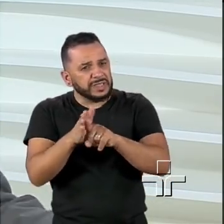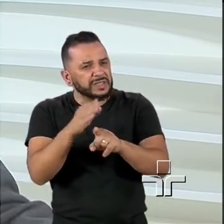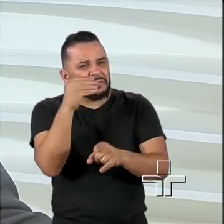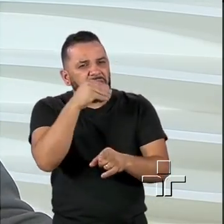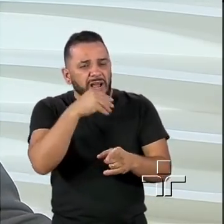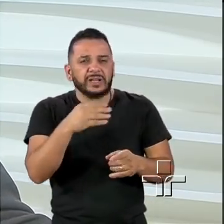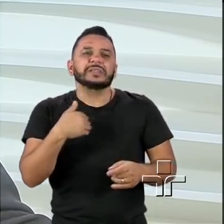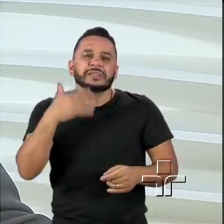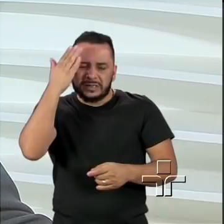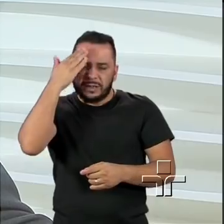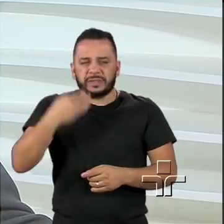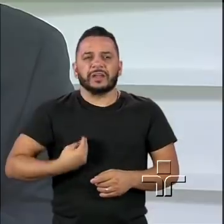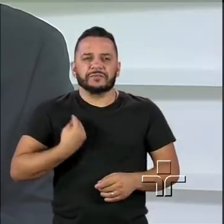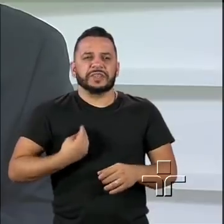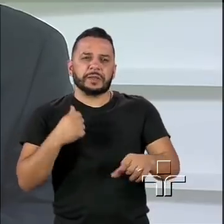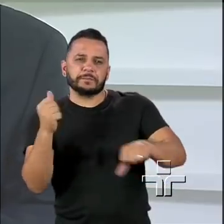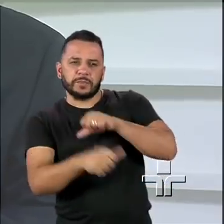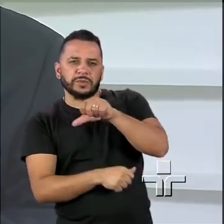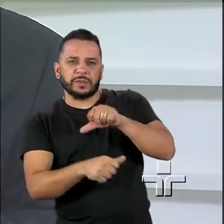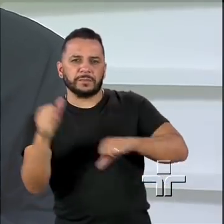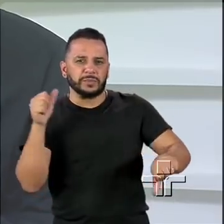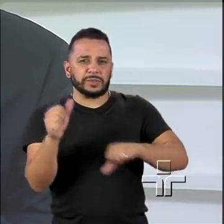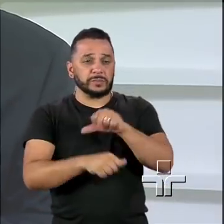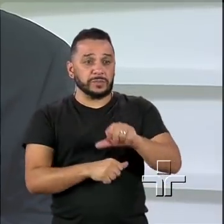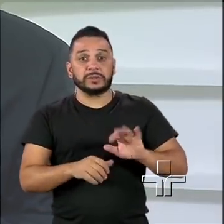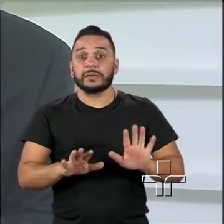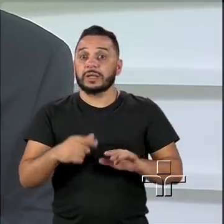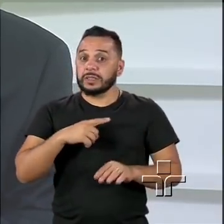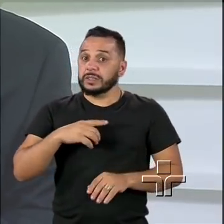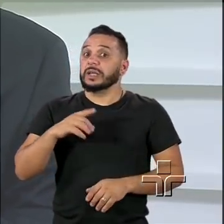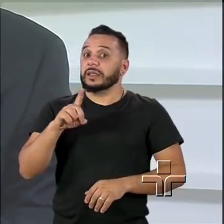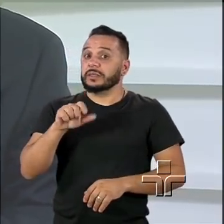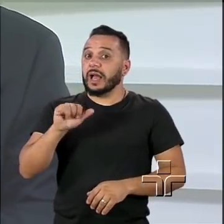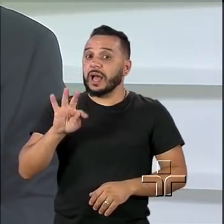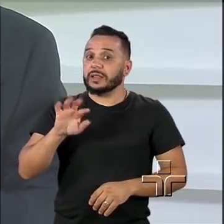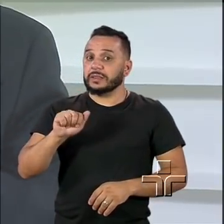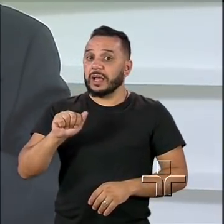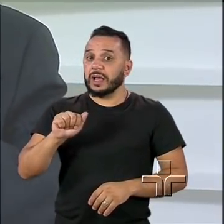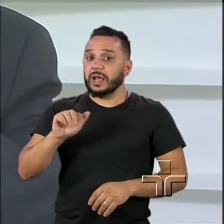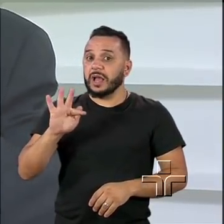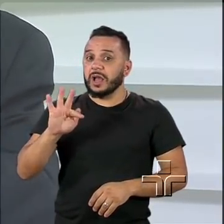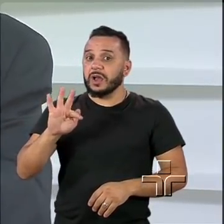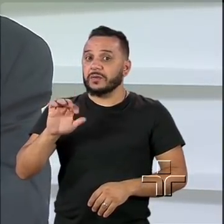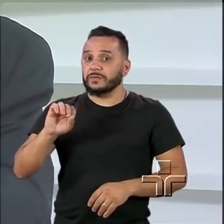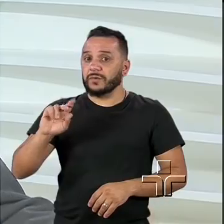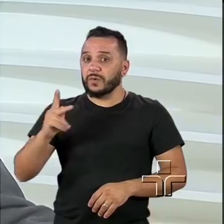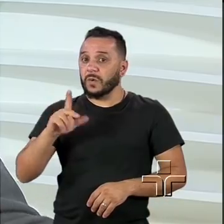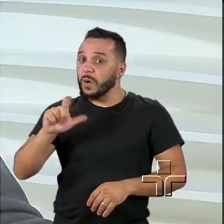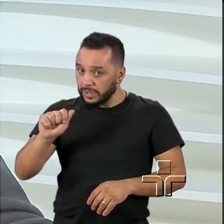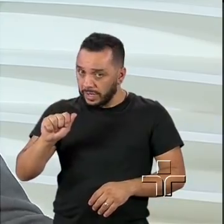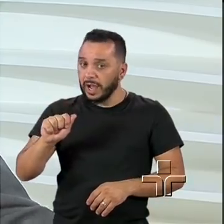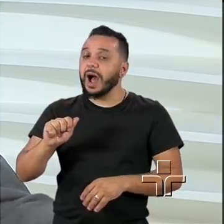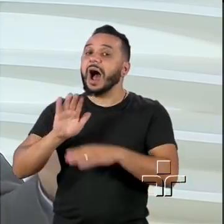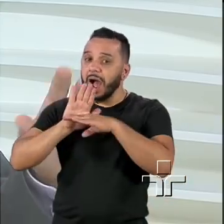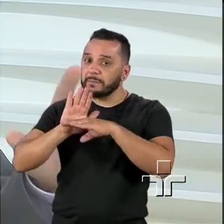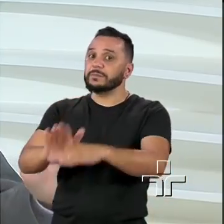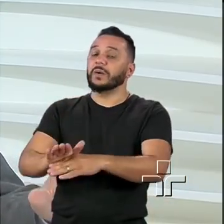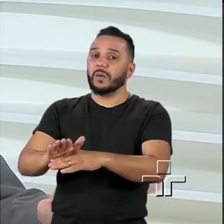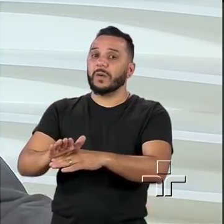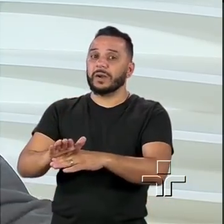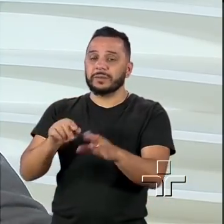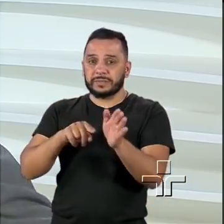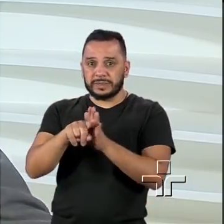que a vida é muito dinâmica. Eu sei, mas o Datafolha corrobora esses números com pesquisas mais recentes. Essa pesquisa... A gente não pode